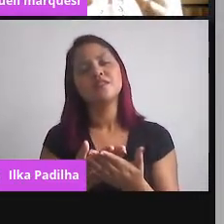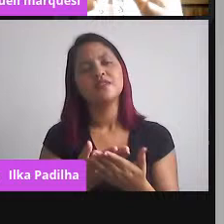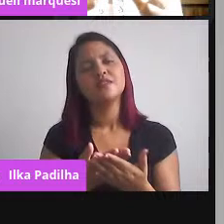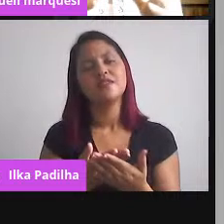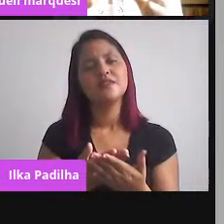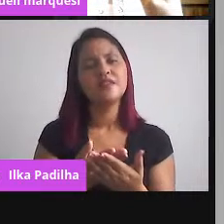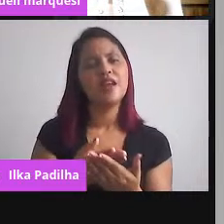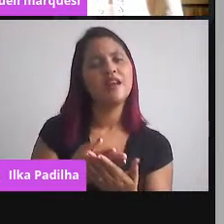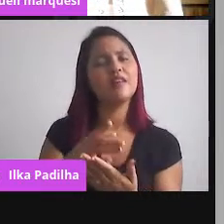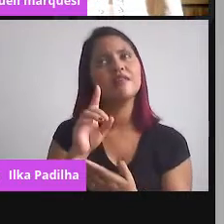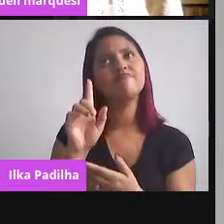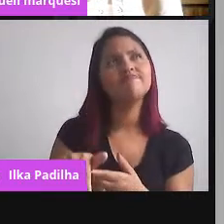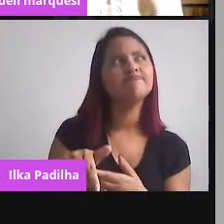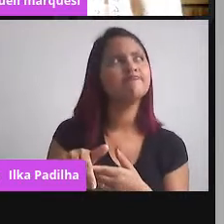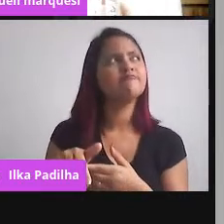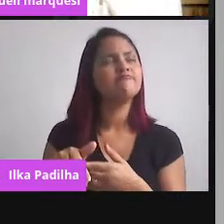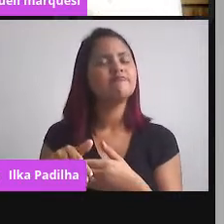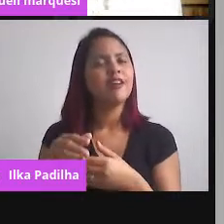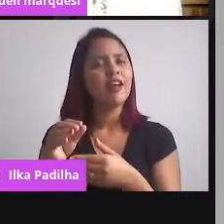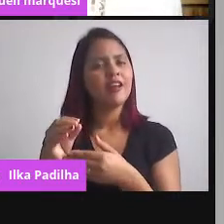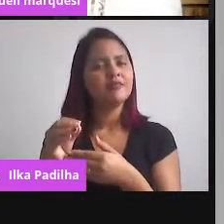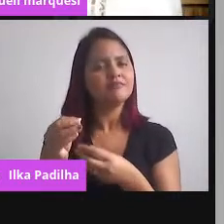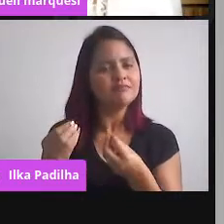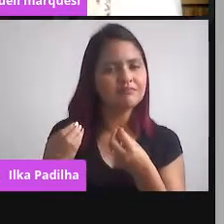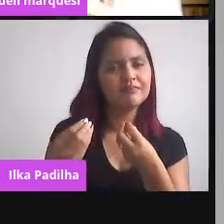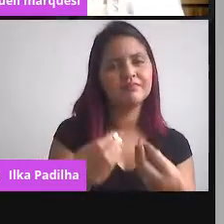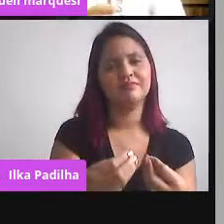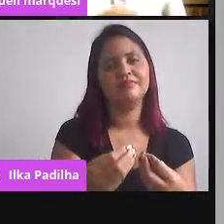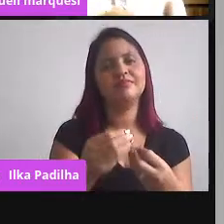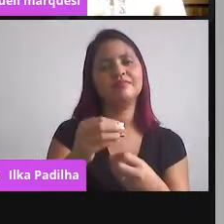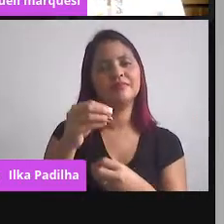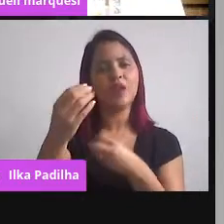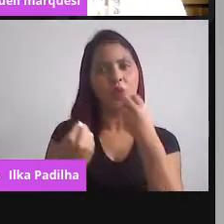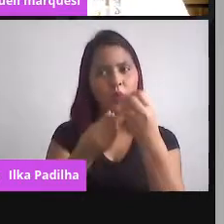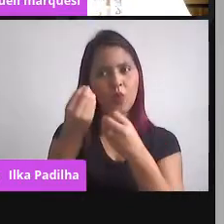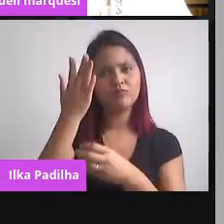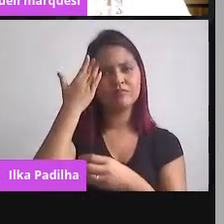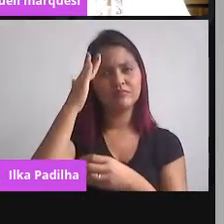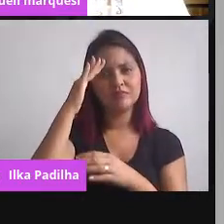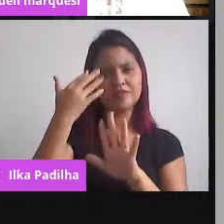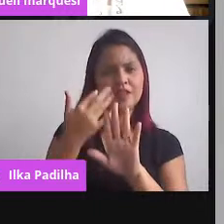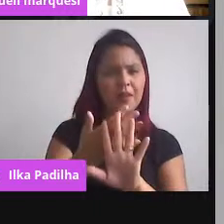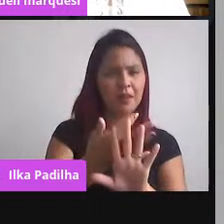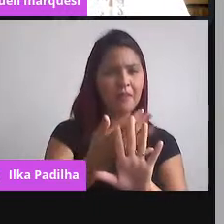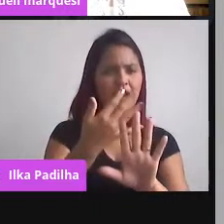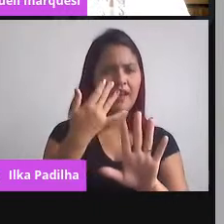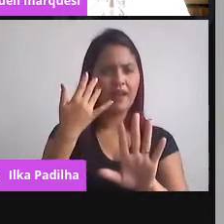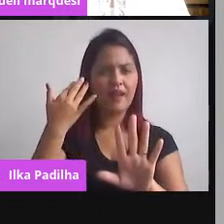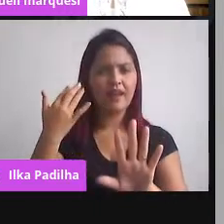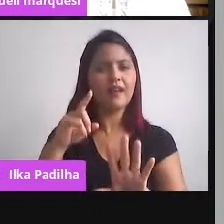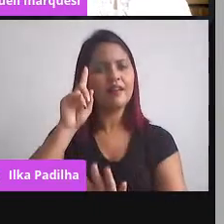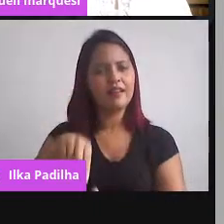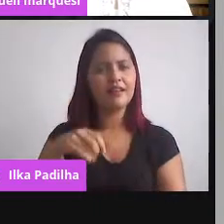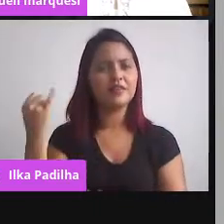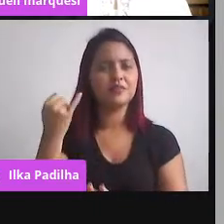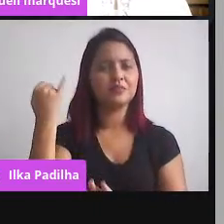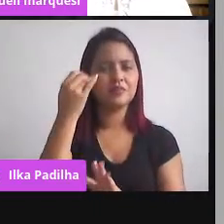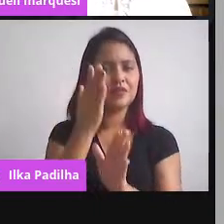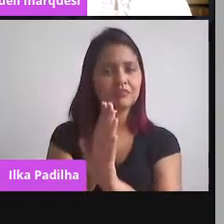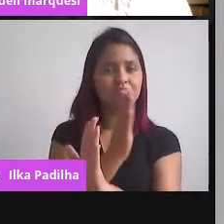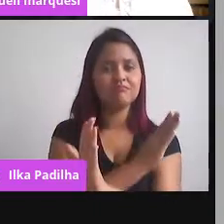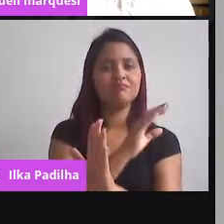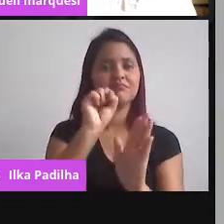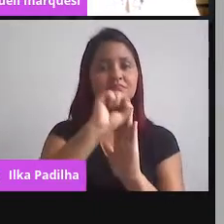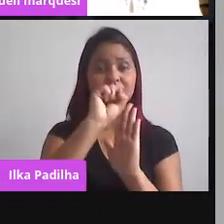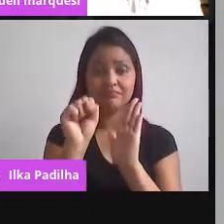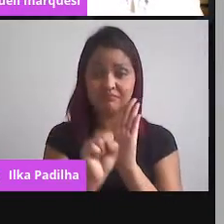uma noção de como é que essa linha do tempo ela é importante. Né? Na metade do século, nós tivemos